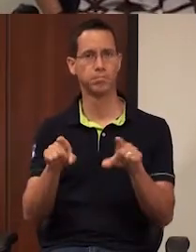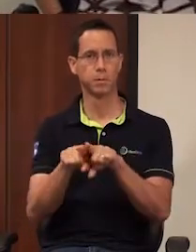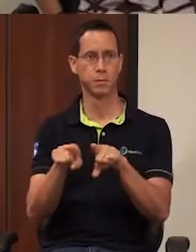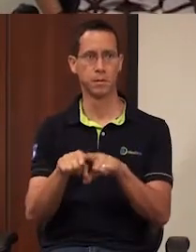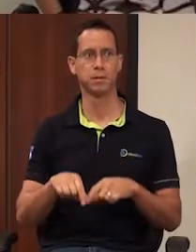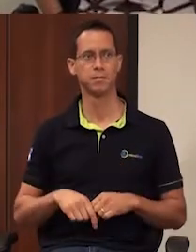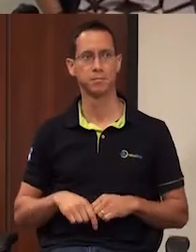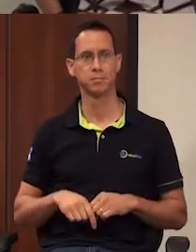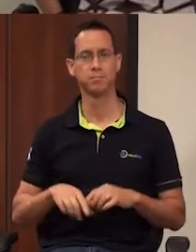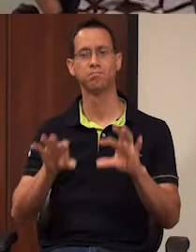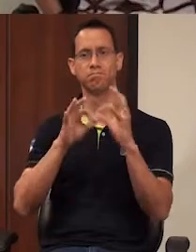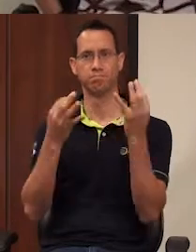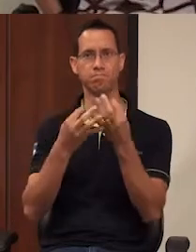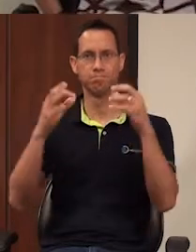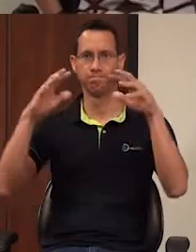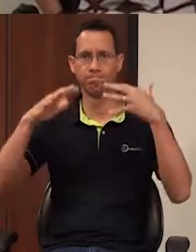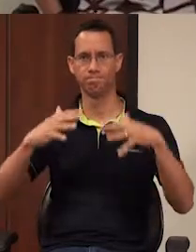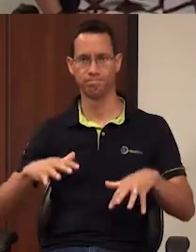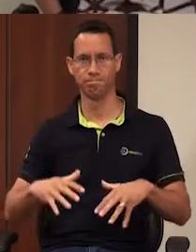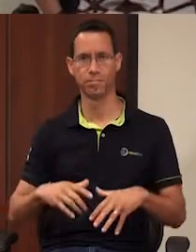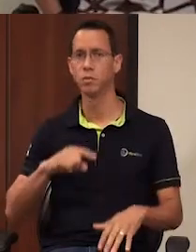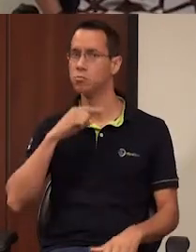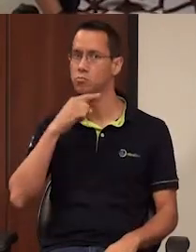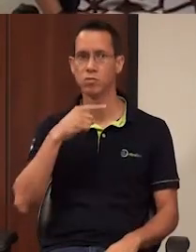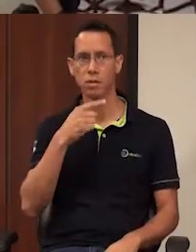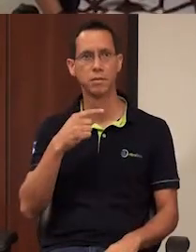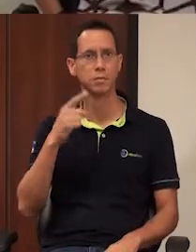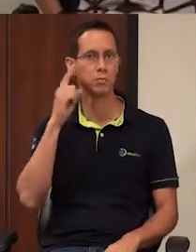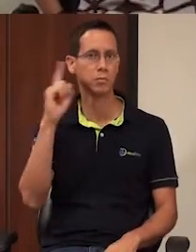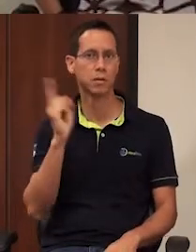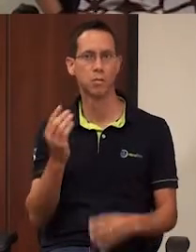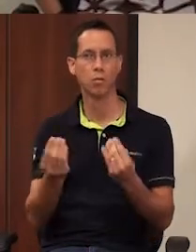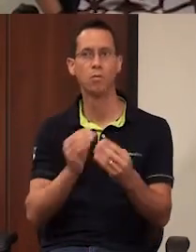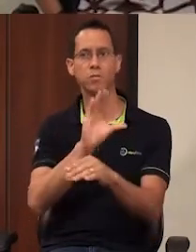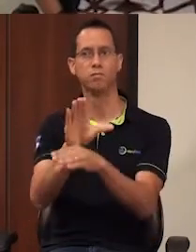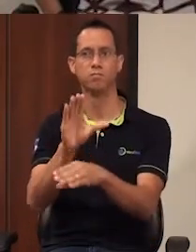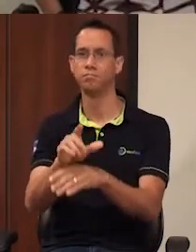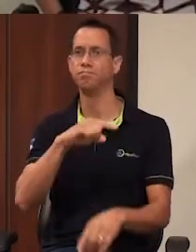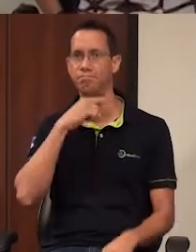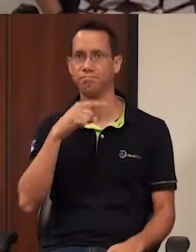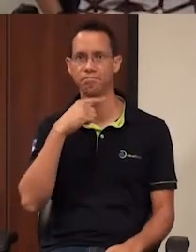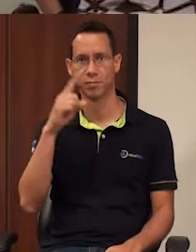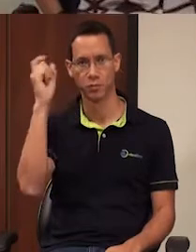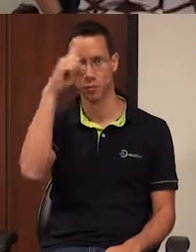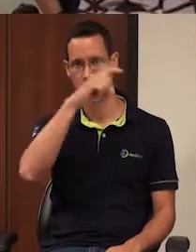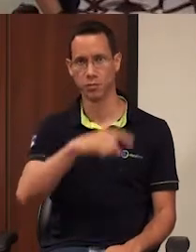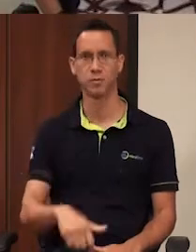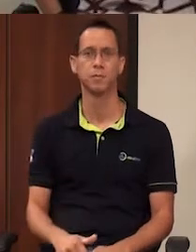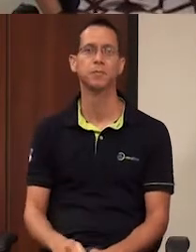família adoece, a família não sabe como lidar, é muito difícil.